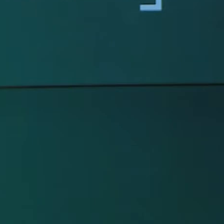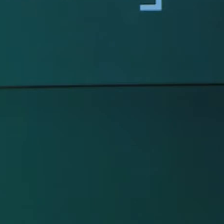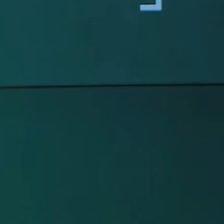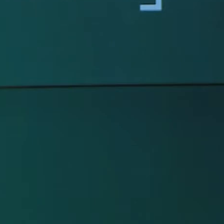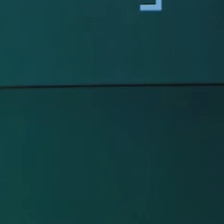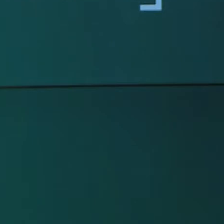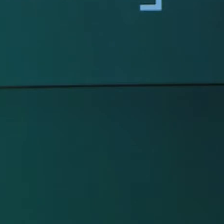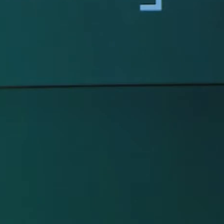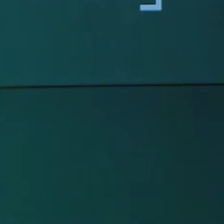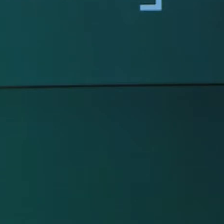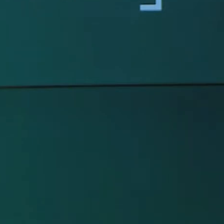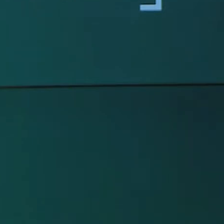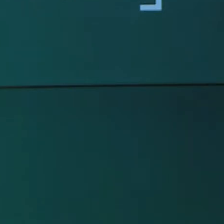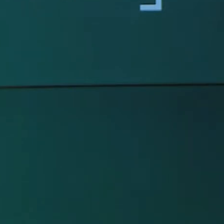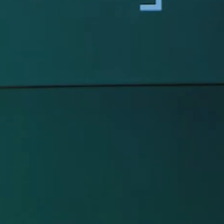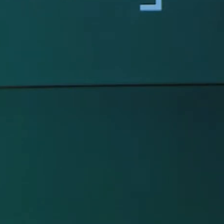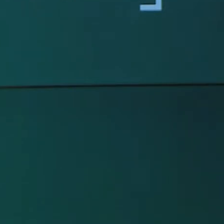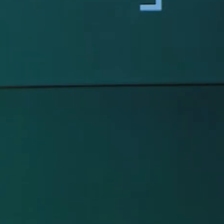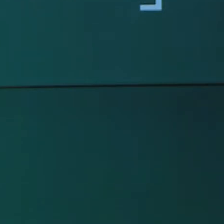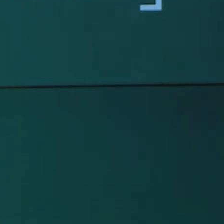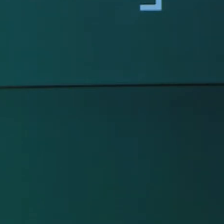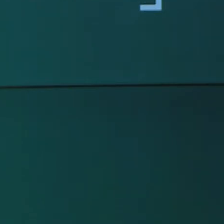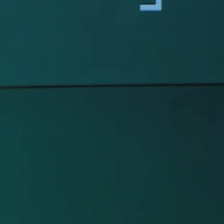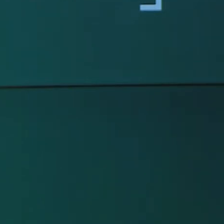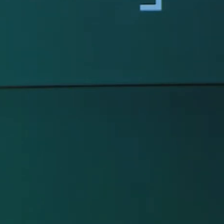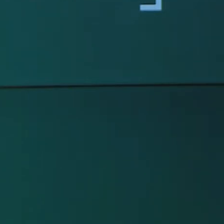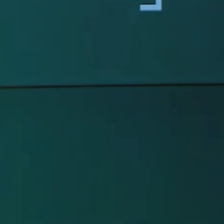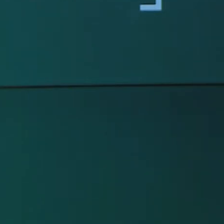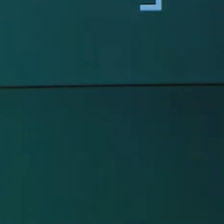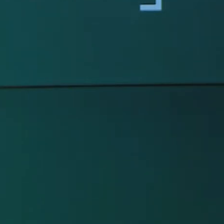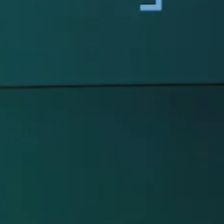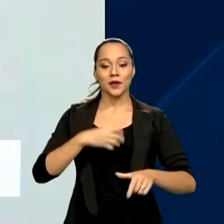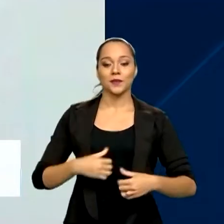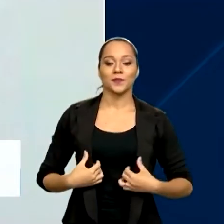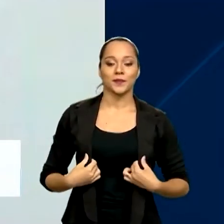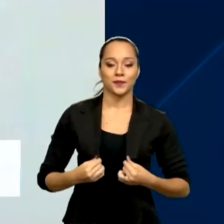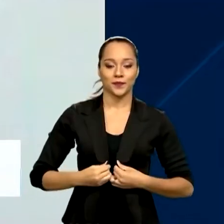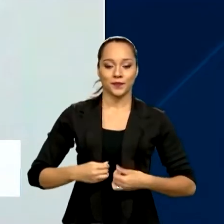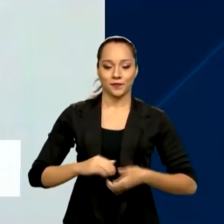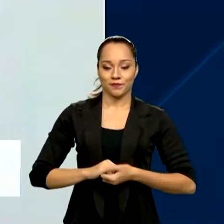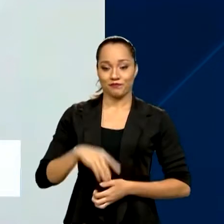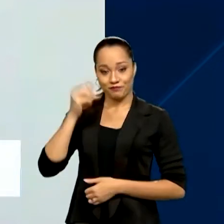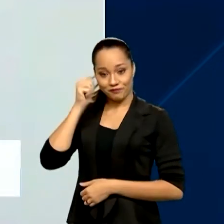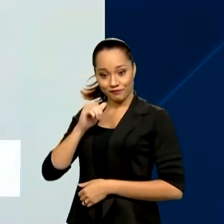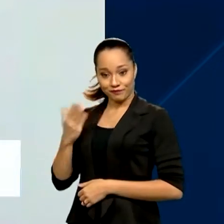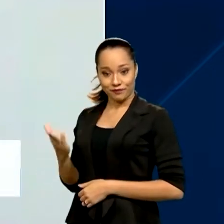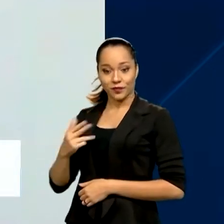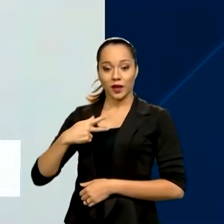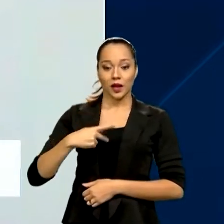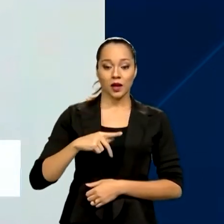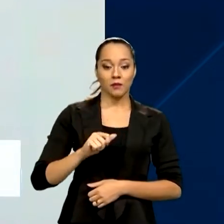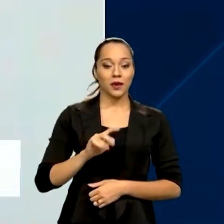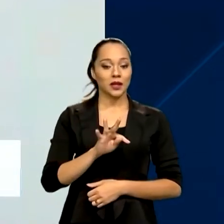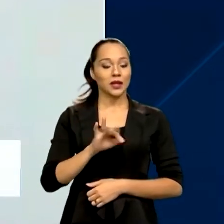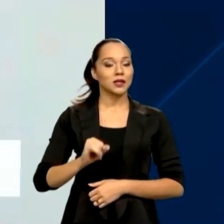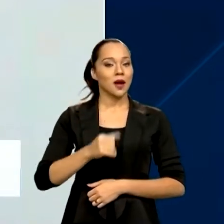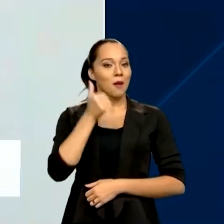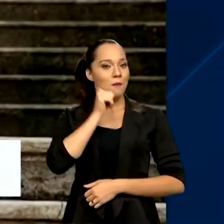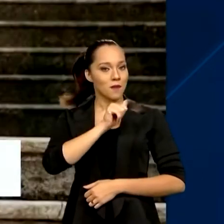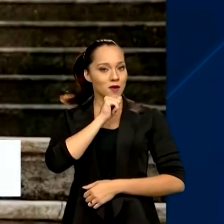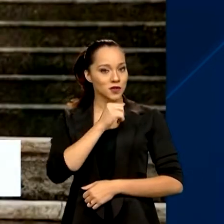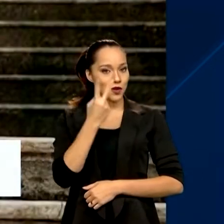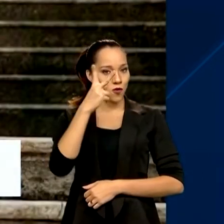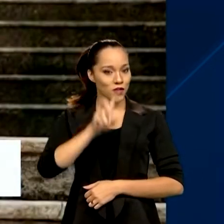para a Covid-19 depois que as mães foram vacinadas na gravidez. Patrícia vive a alegria de ser mãe pela segunda